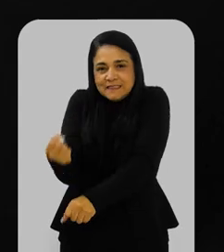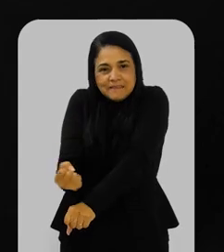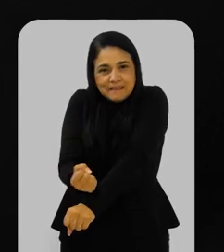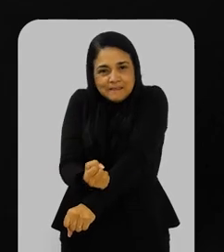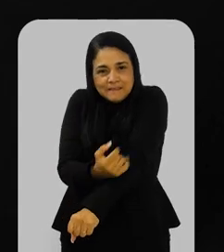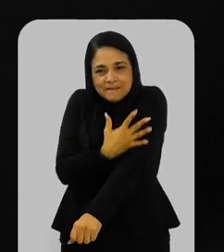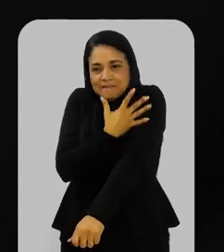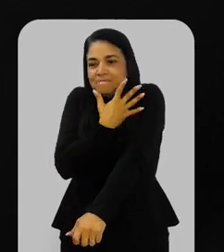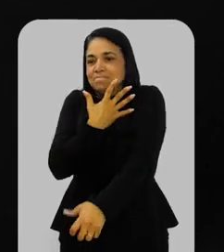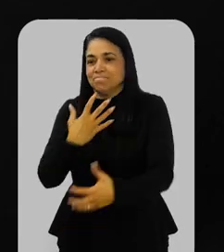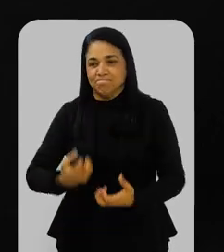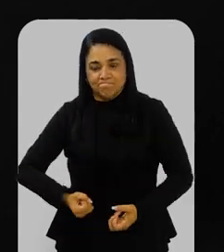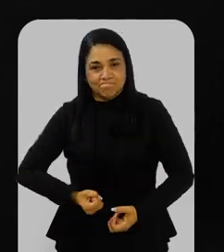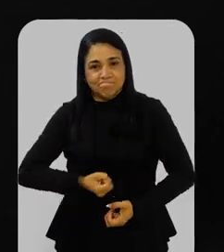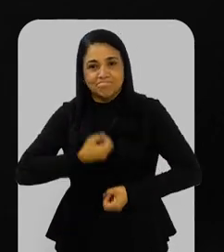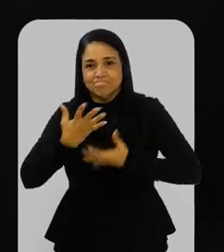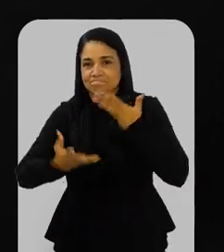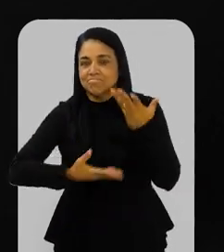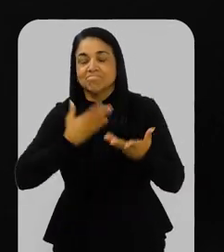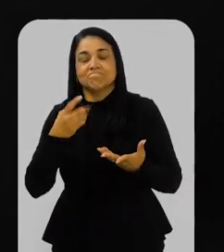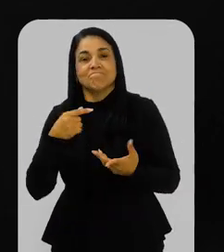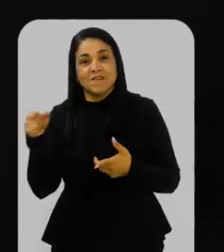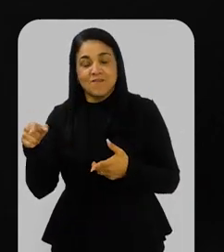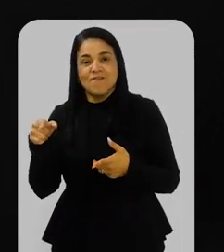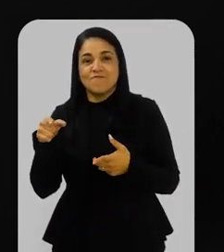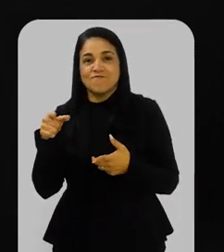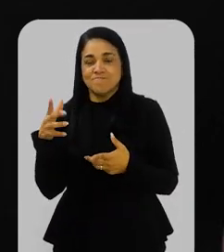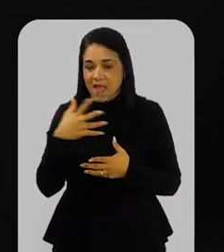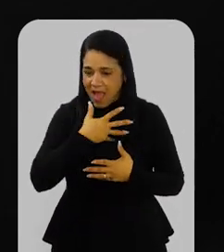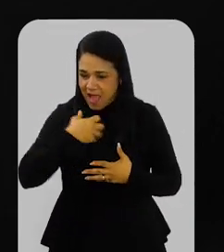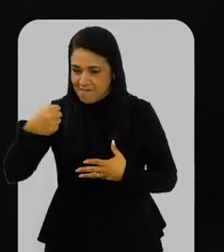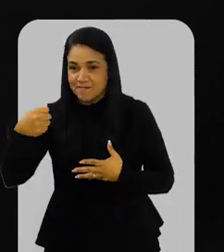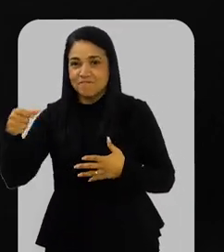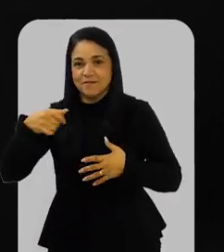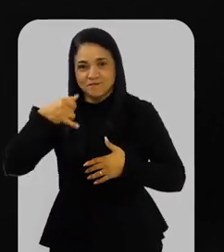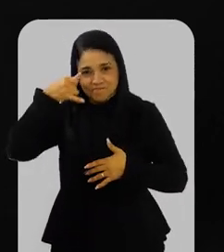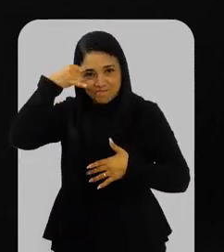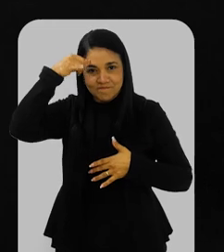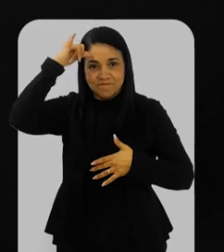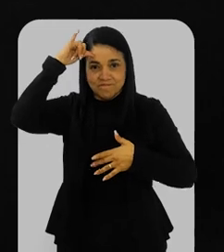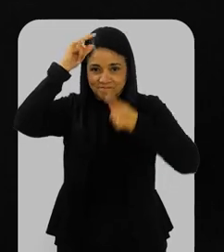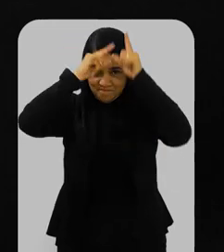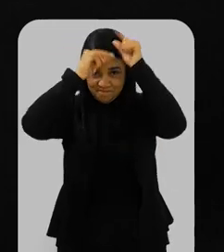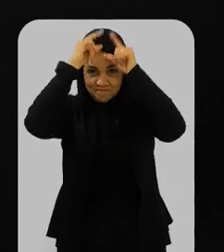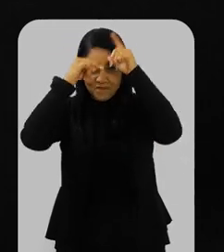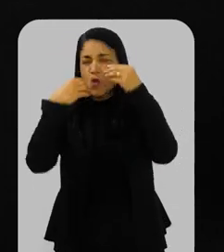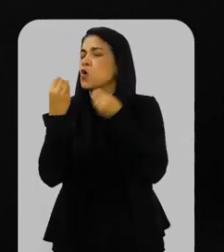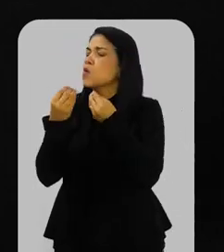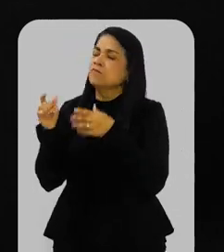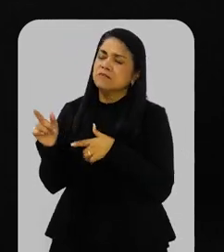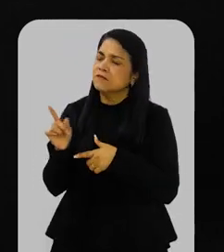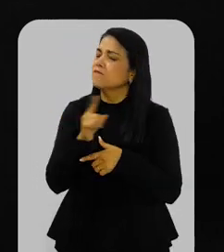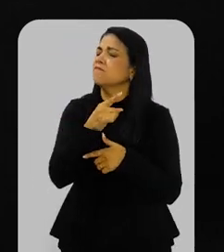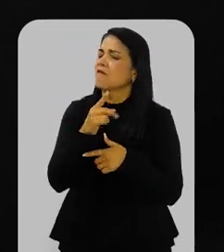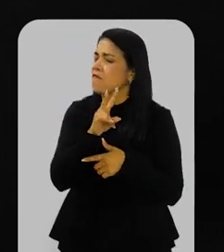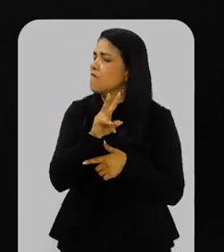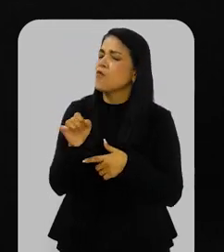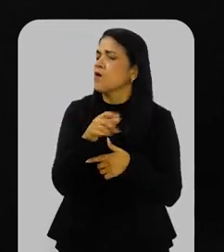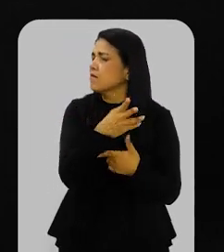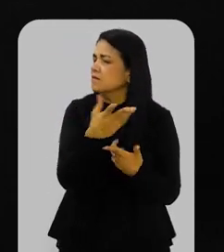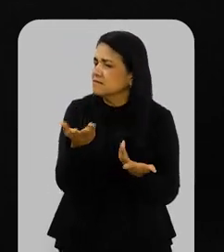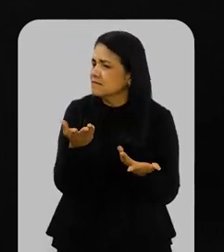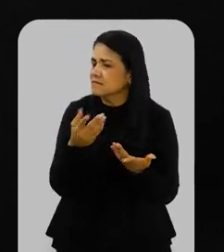ver a paixão das pessoas. Eu fui arrebatado pelo Caprichoso. Como é que foi essa sua ida? Eu conheci o festival